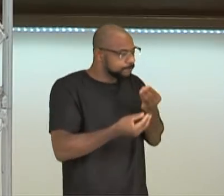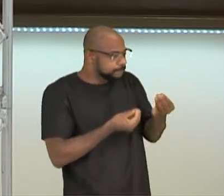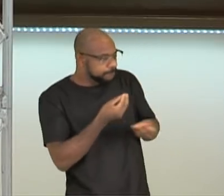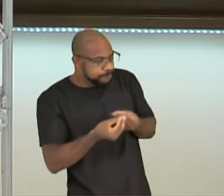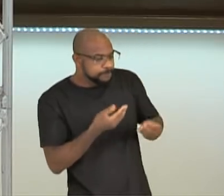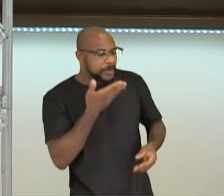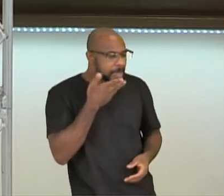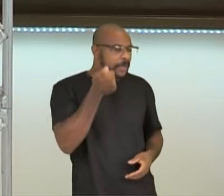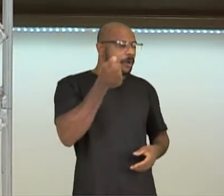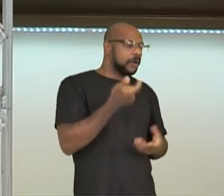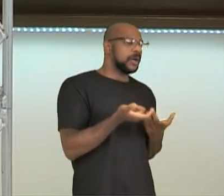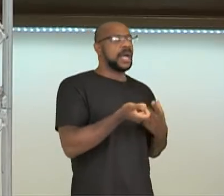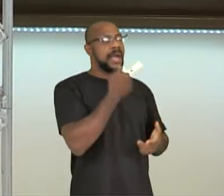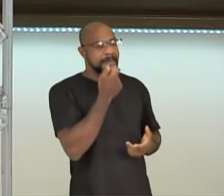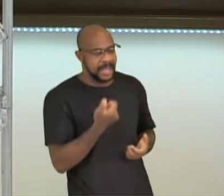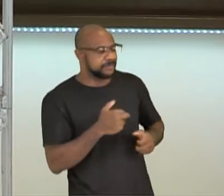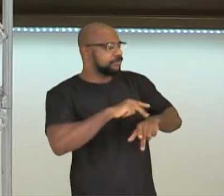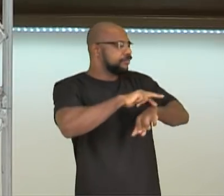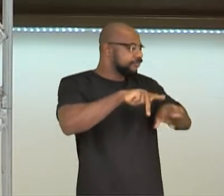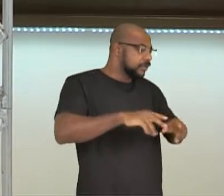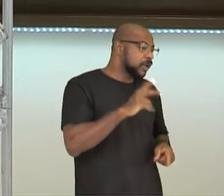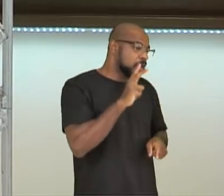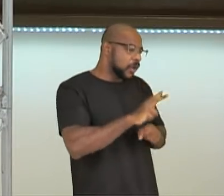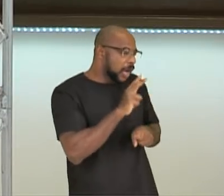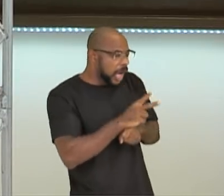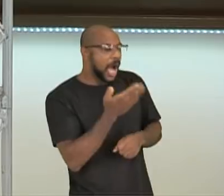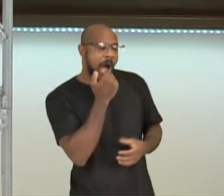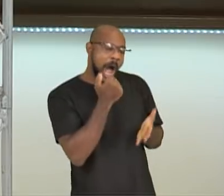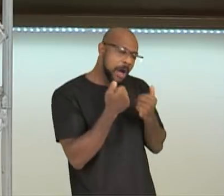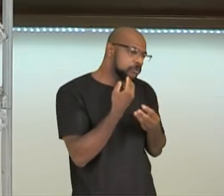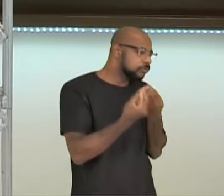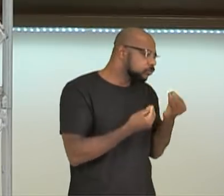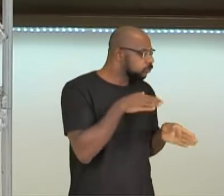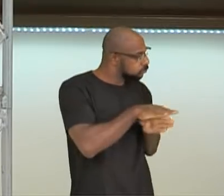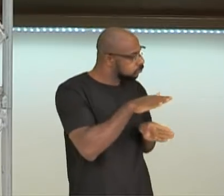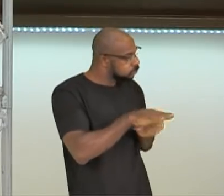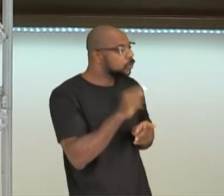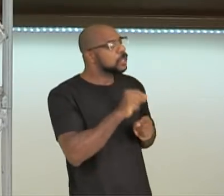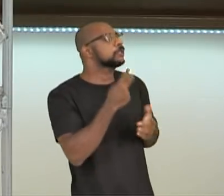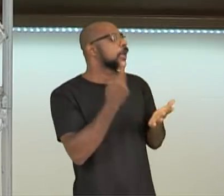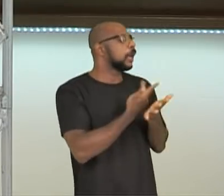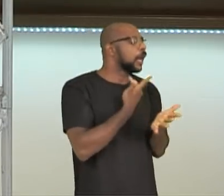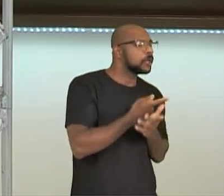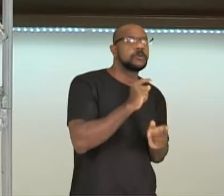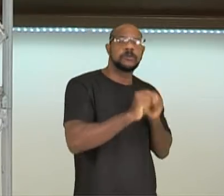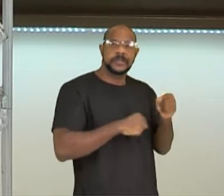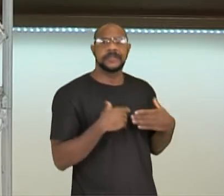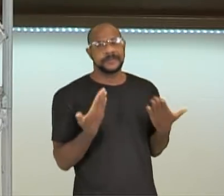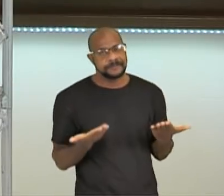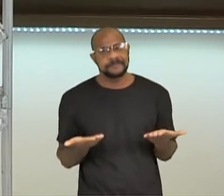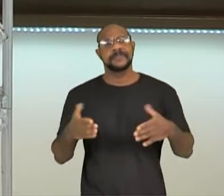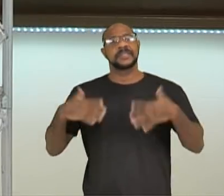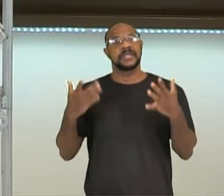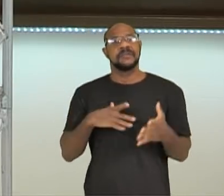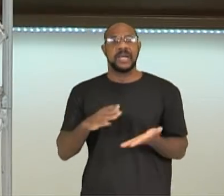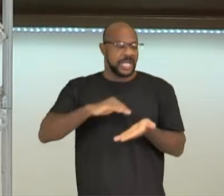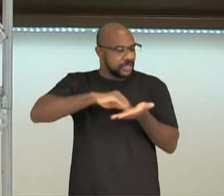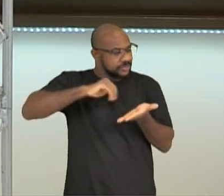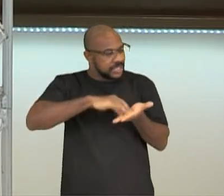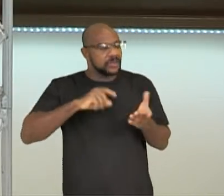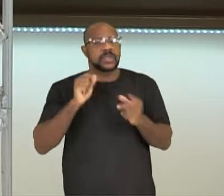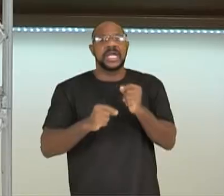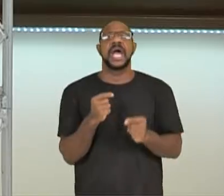pessoa melhore seus hábitos alimentares, corrija, né, aquilo que está errado, retirando ali o excesso de